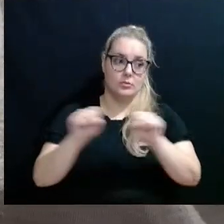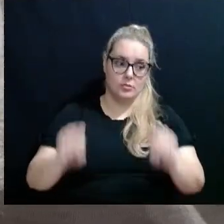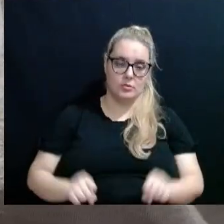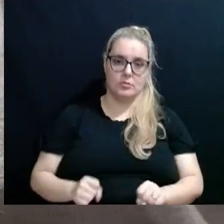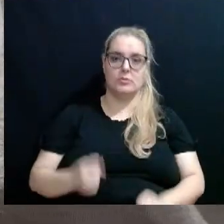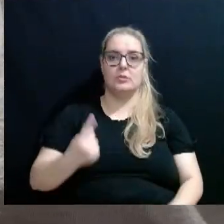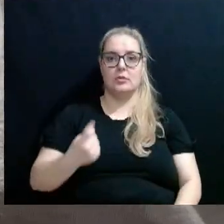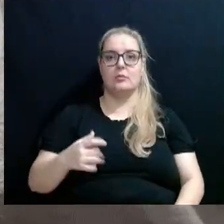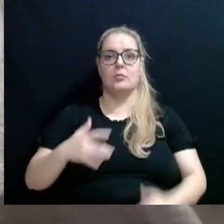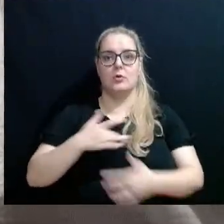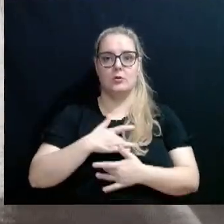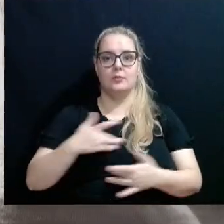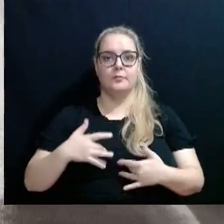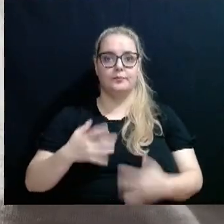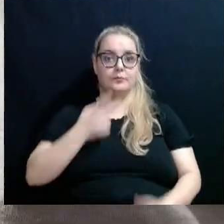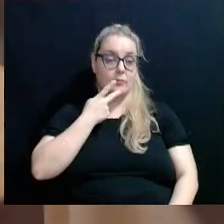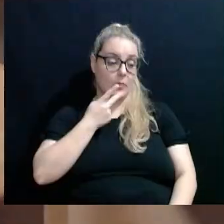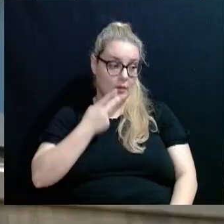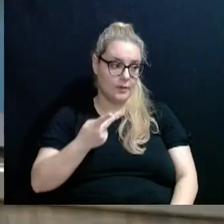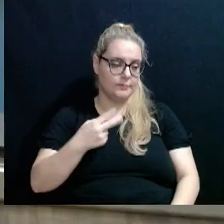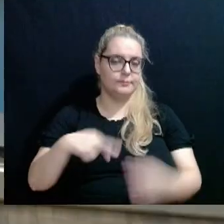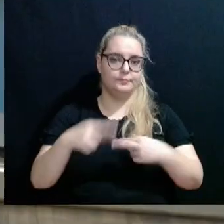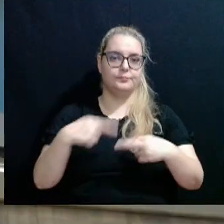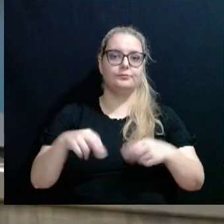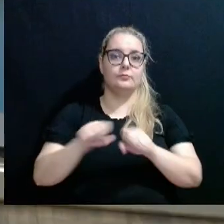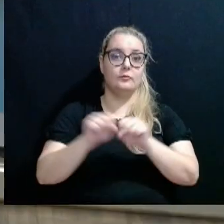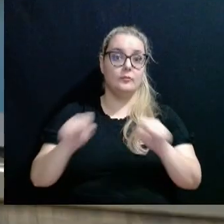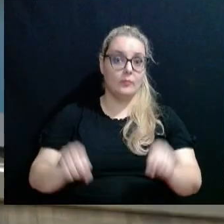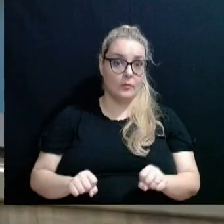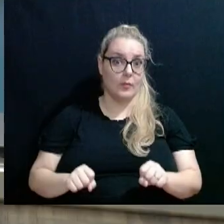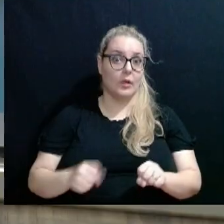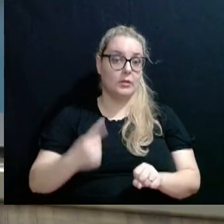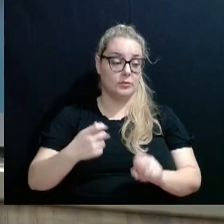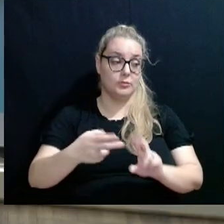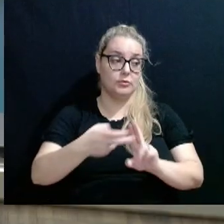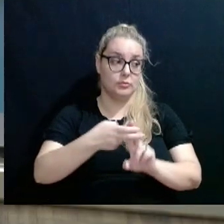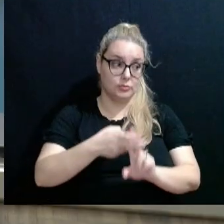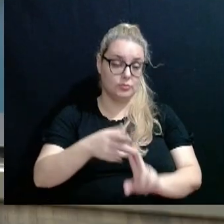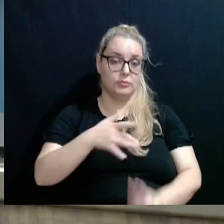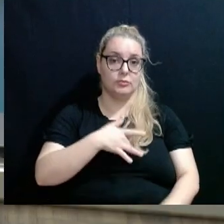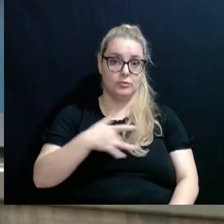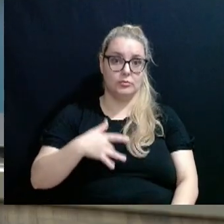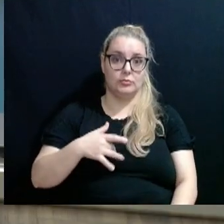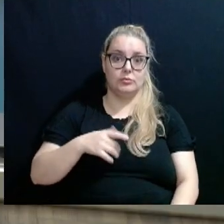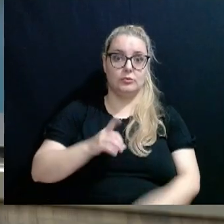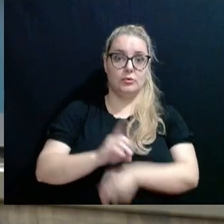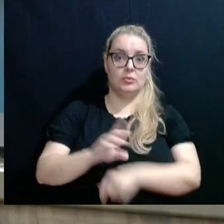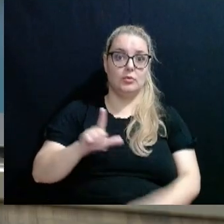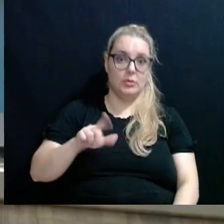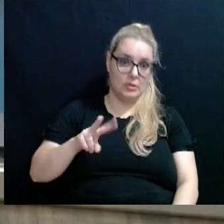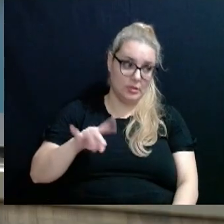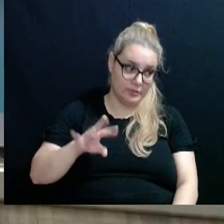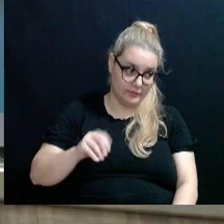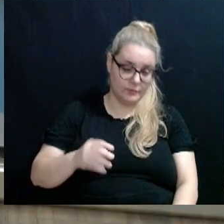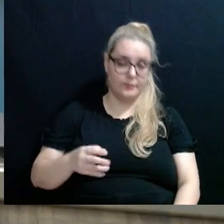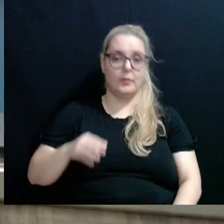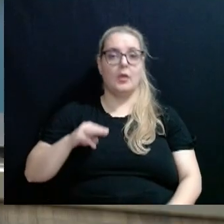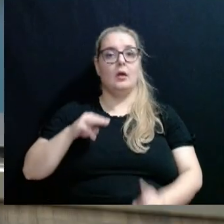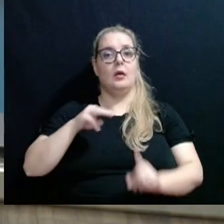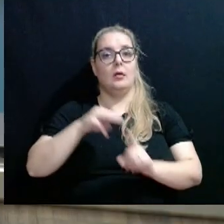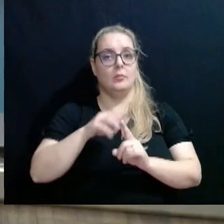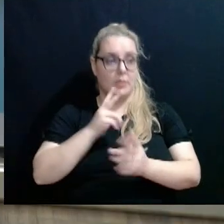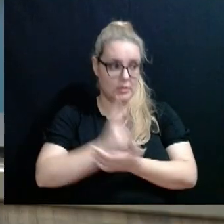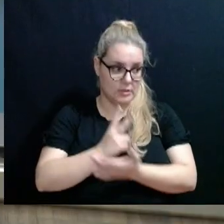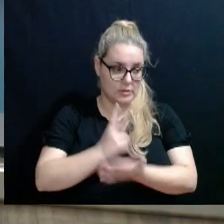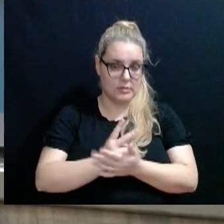especialmente no Sistema Único de Saúde. E falando sobre essa questão do Sistema Único de Saúde, doutor Lívio, né, a meta,